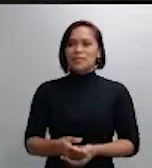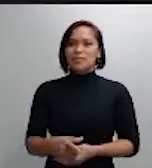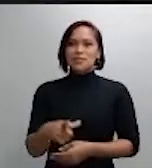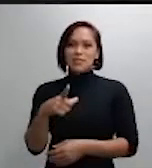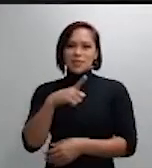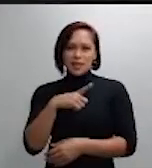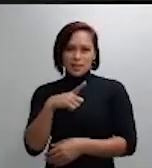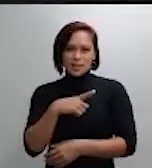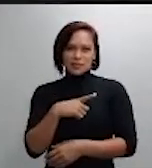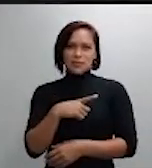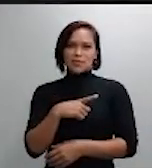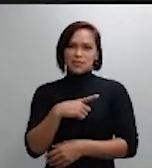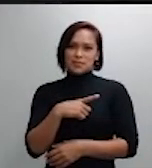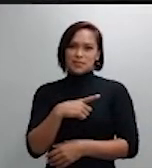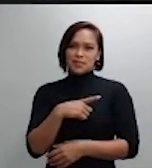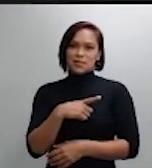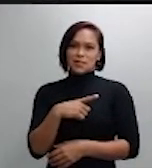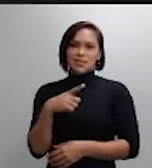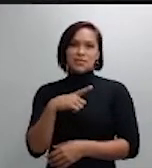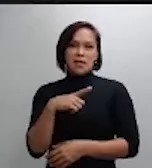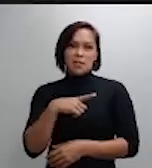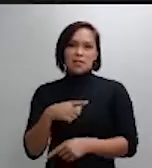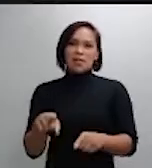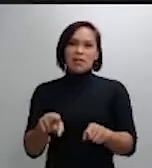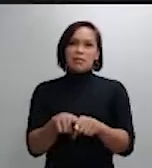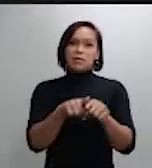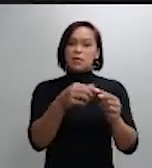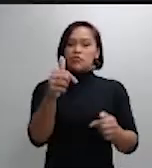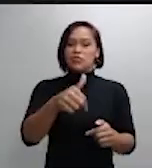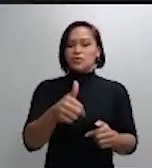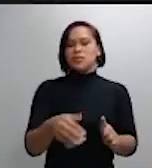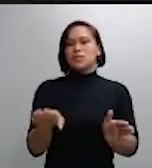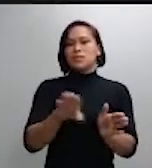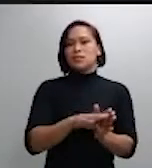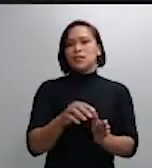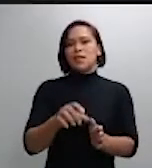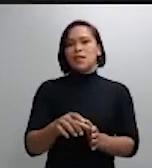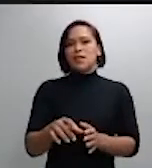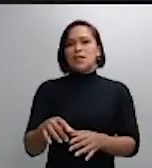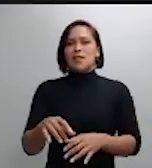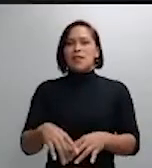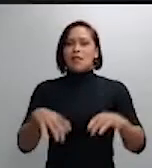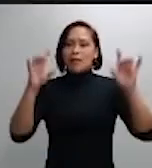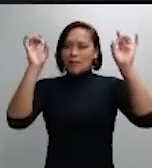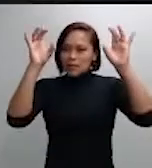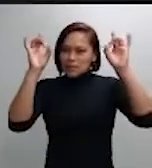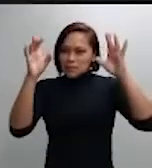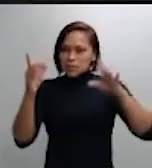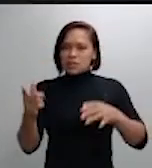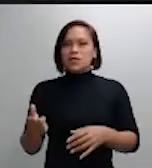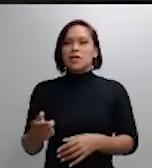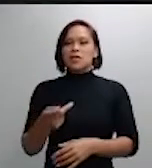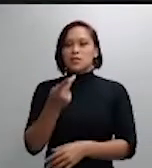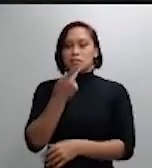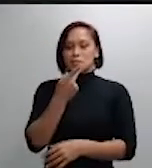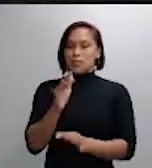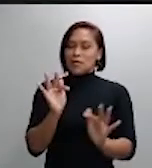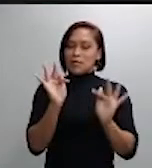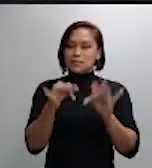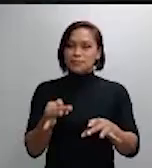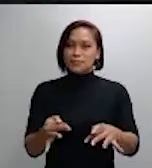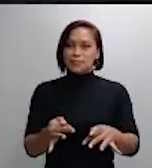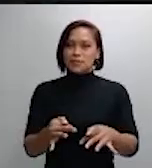excelências, para trazer a consideração, a título de palavra final,